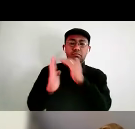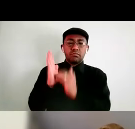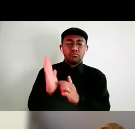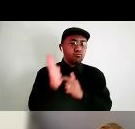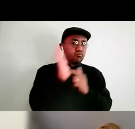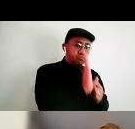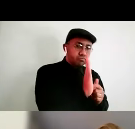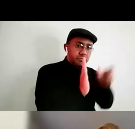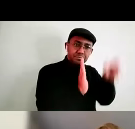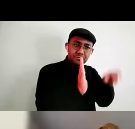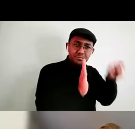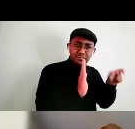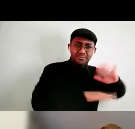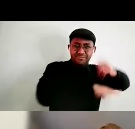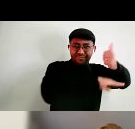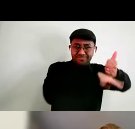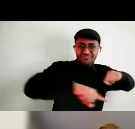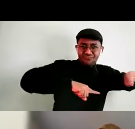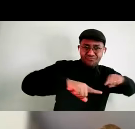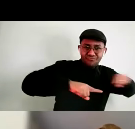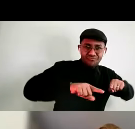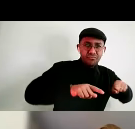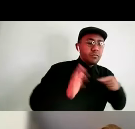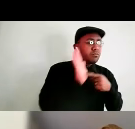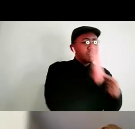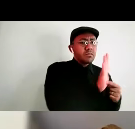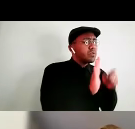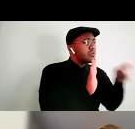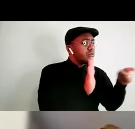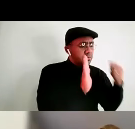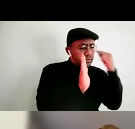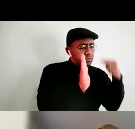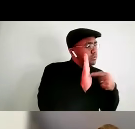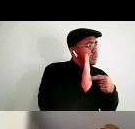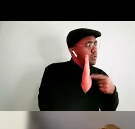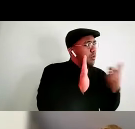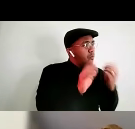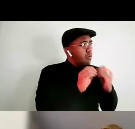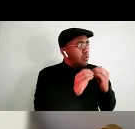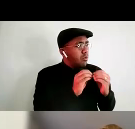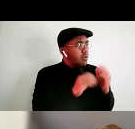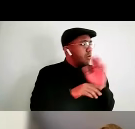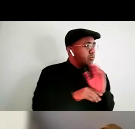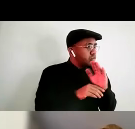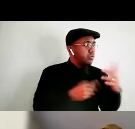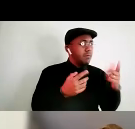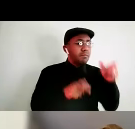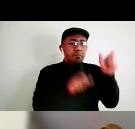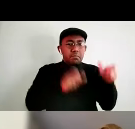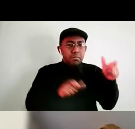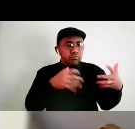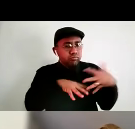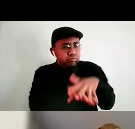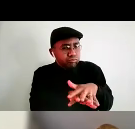pelos organizadores do evento. E este processo deve ser inclusivo. Temos que tentar que o processo seja